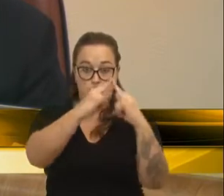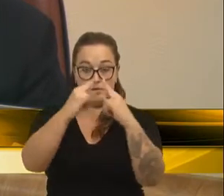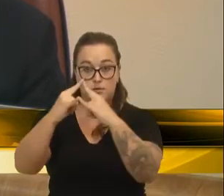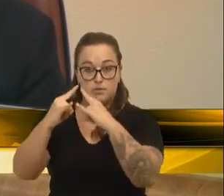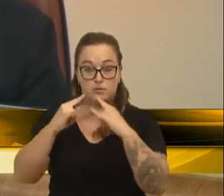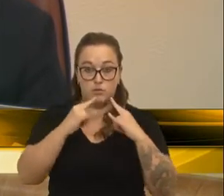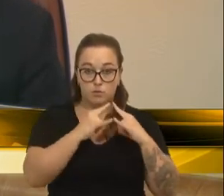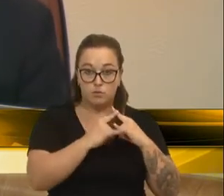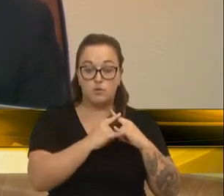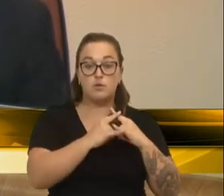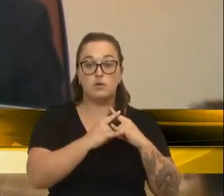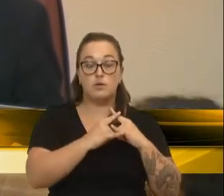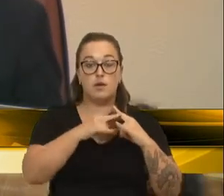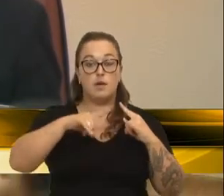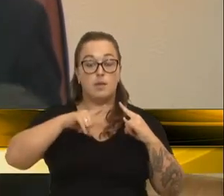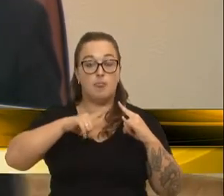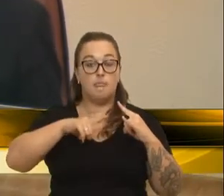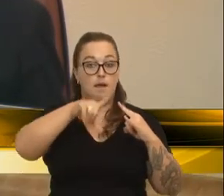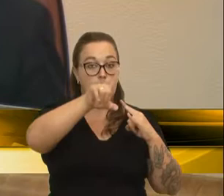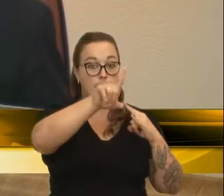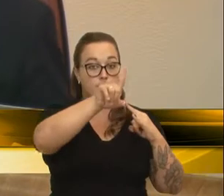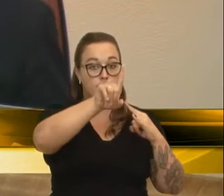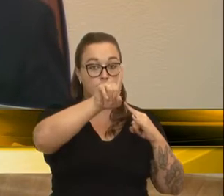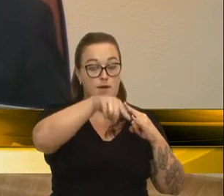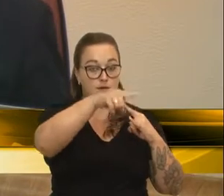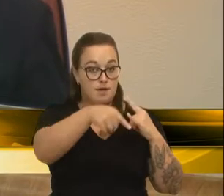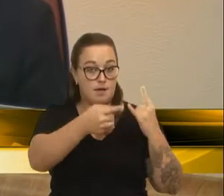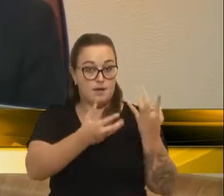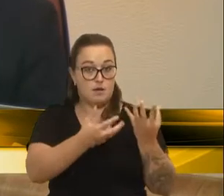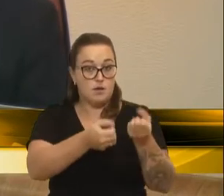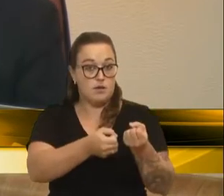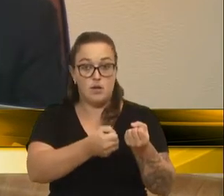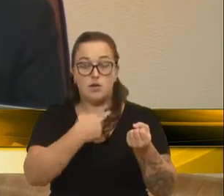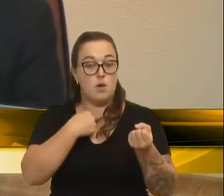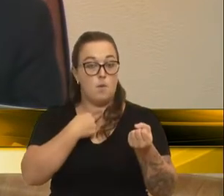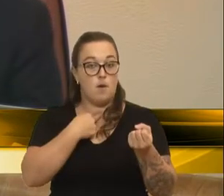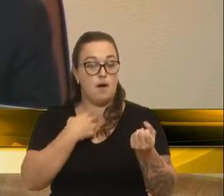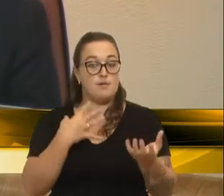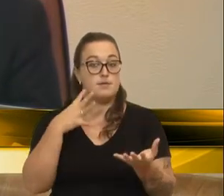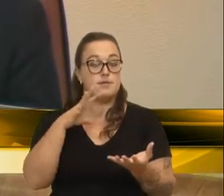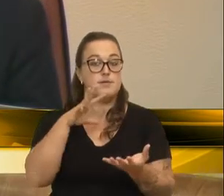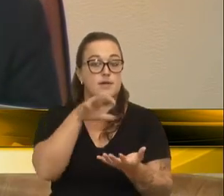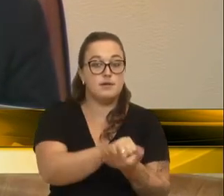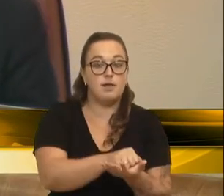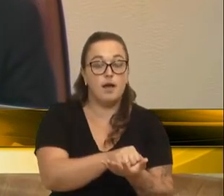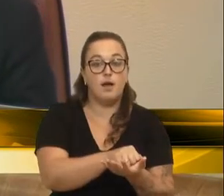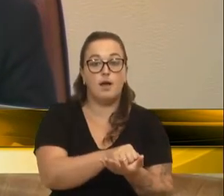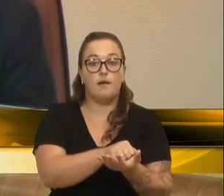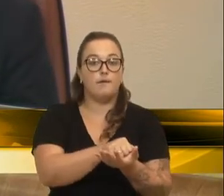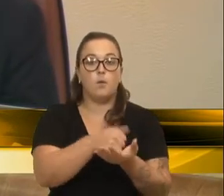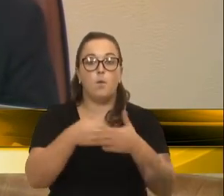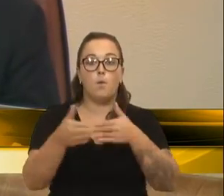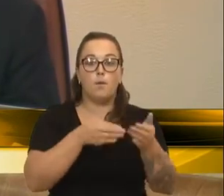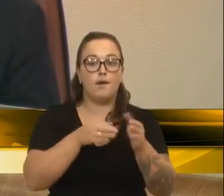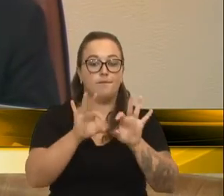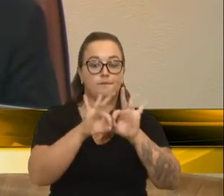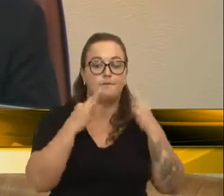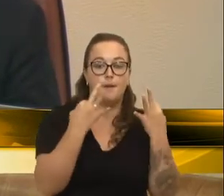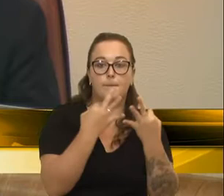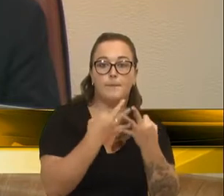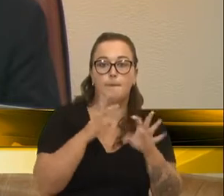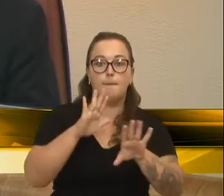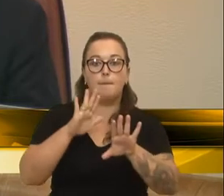entidade, são vedadas as nomeações, contratações ou designações de familiar de ministro de